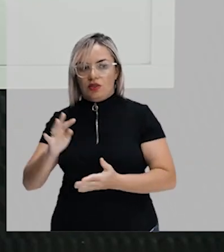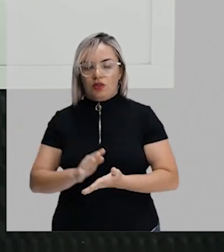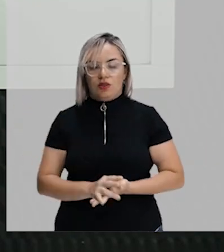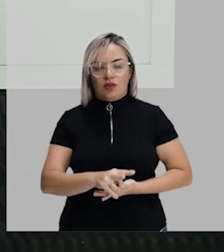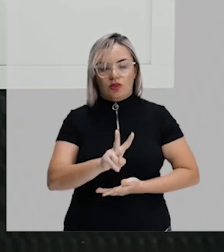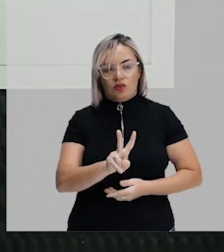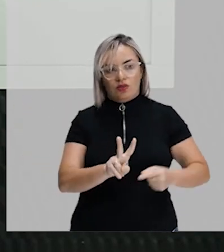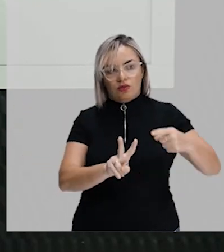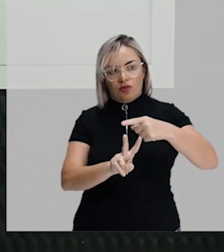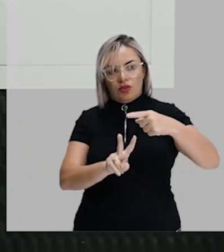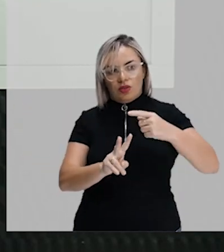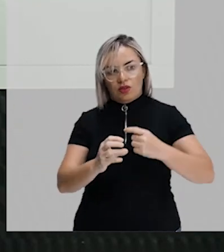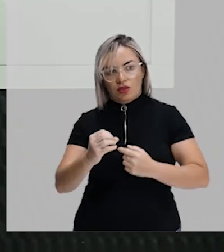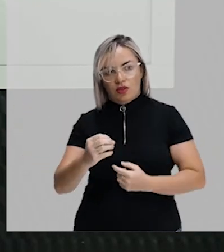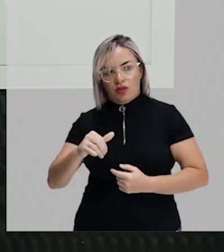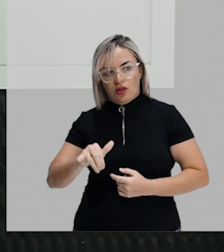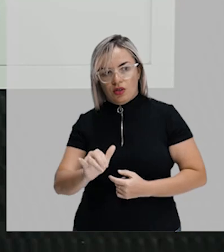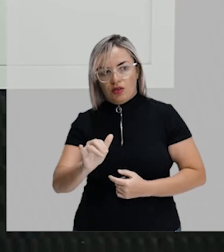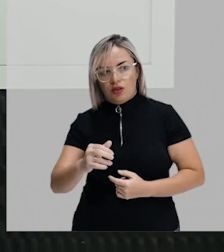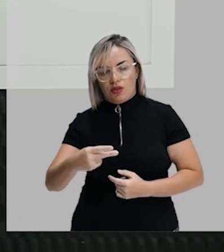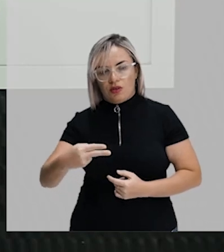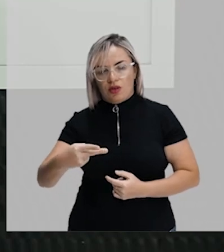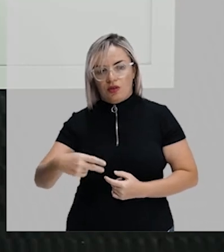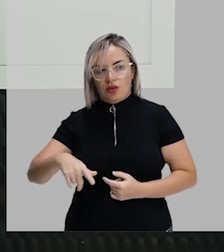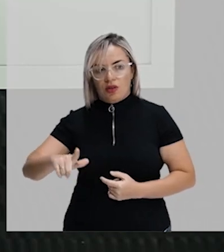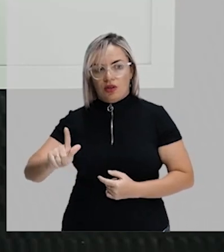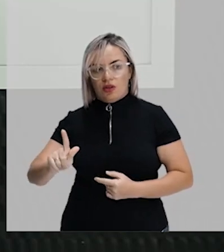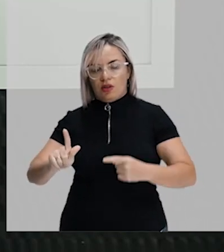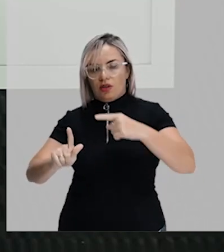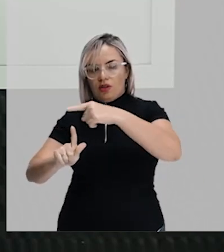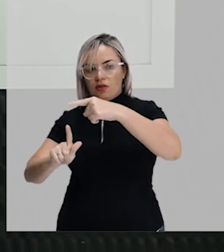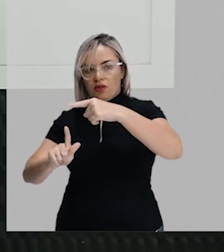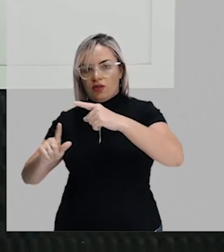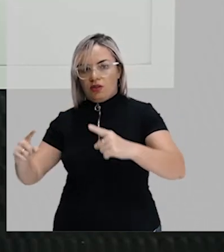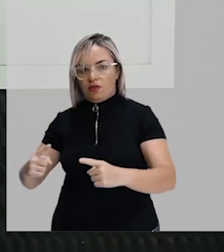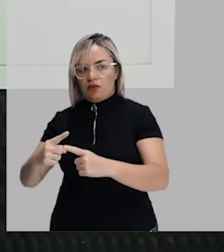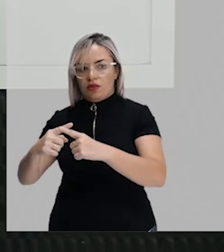é igual a gravidade vezes T.